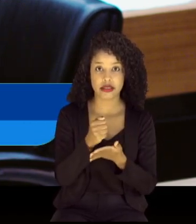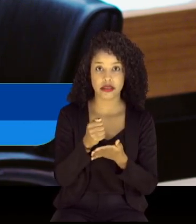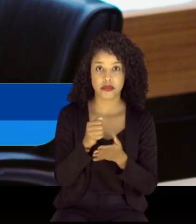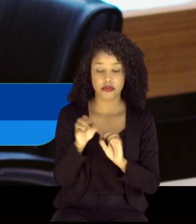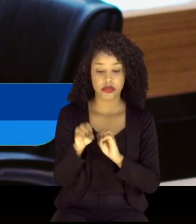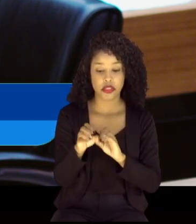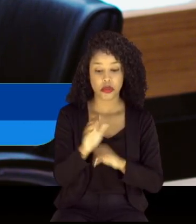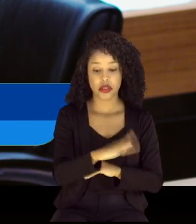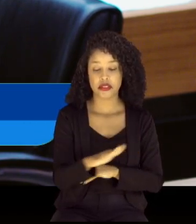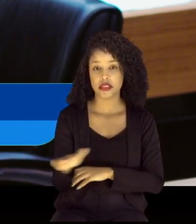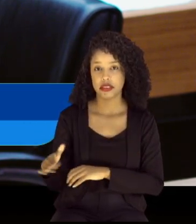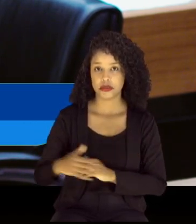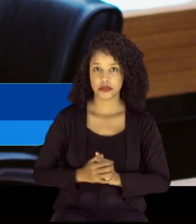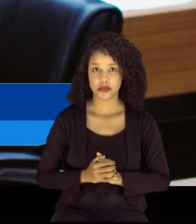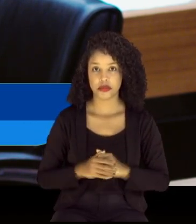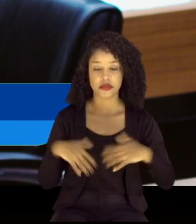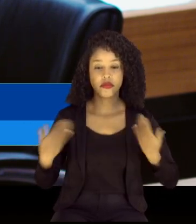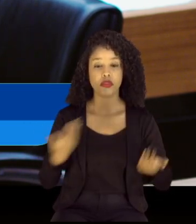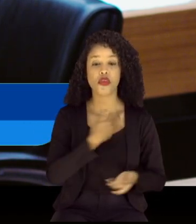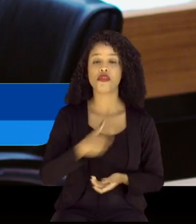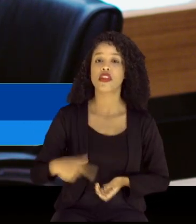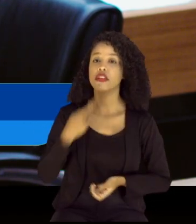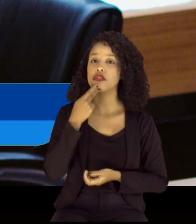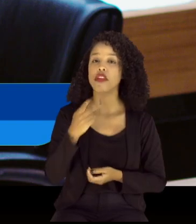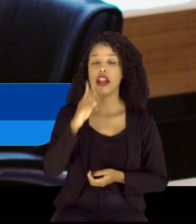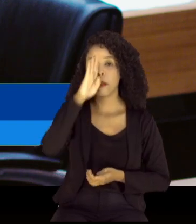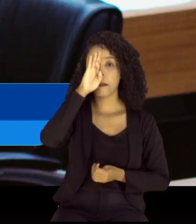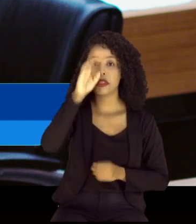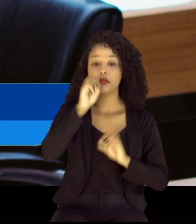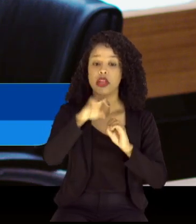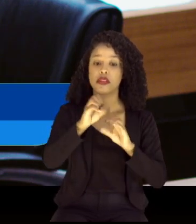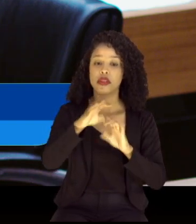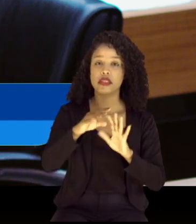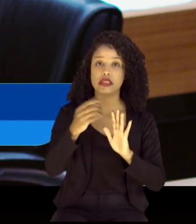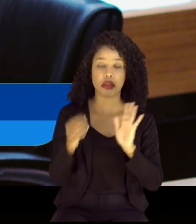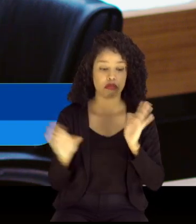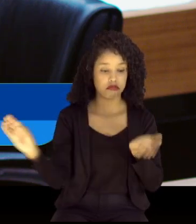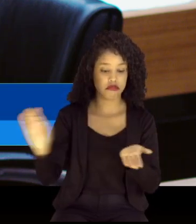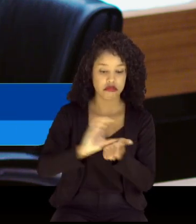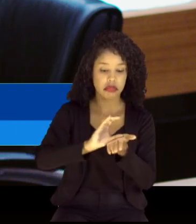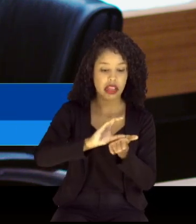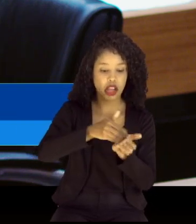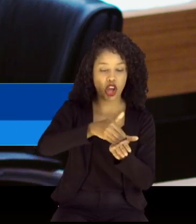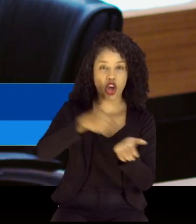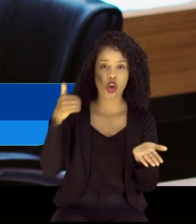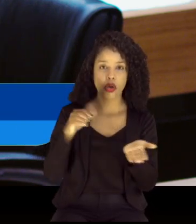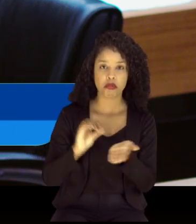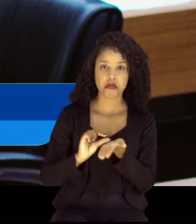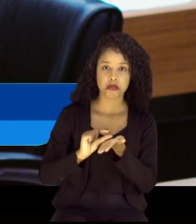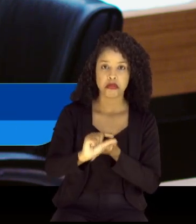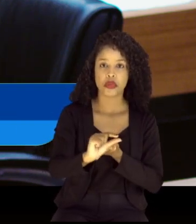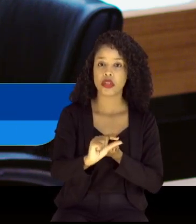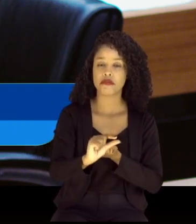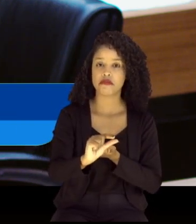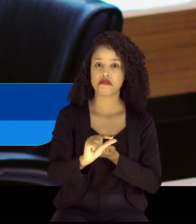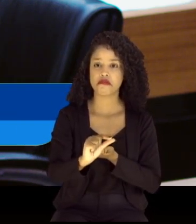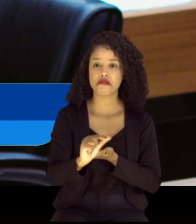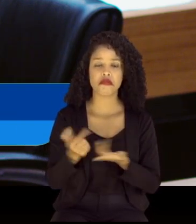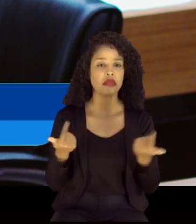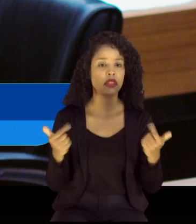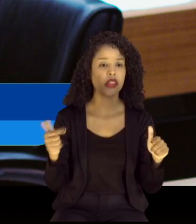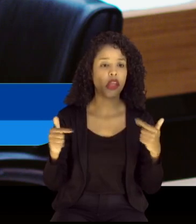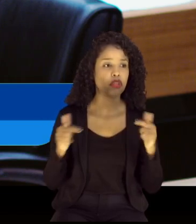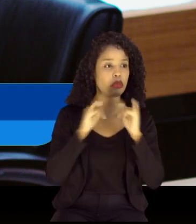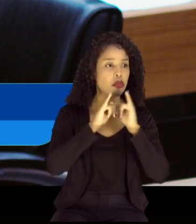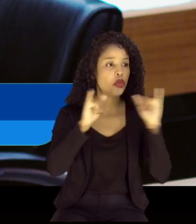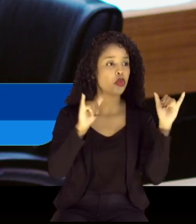Feitosa. Então, o governo que diz que prioriza a educação, corta dinheiro da educação, e o que mais me assusta é que ninguém falou isso. Não se ouviu isso,